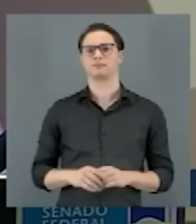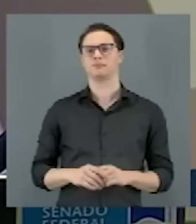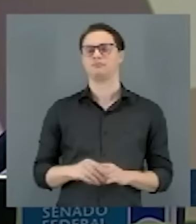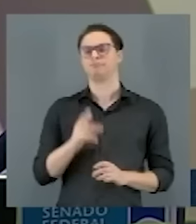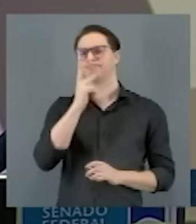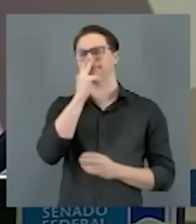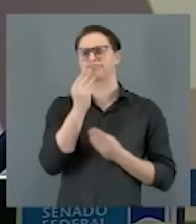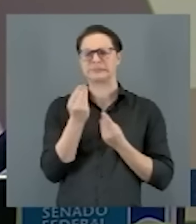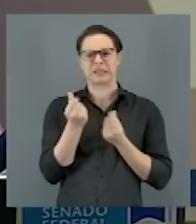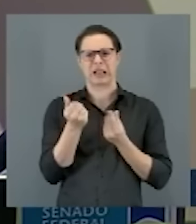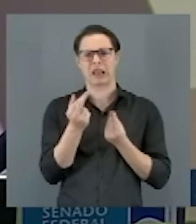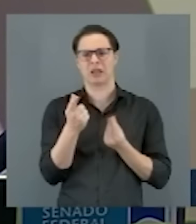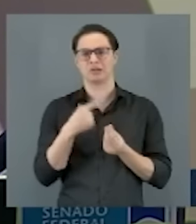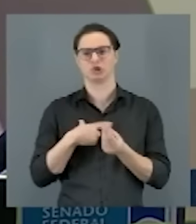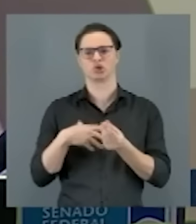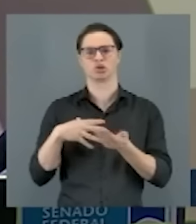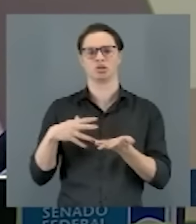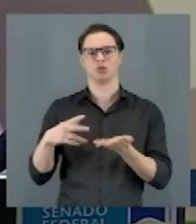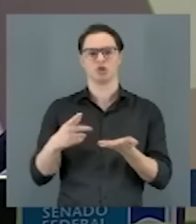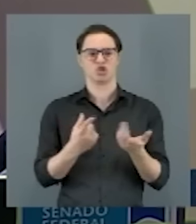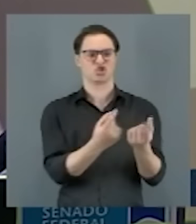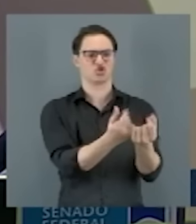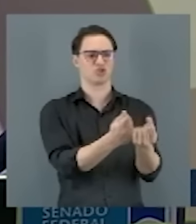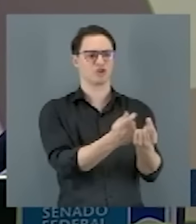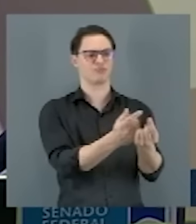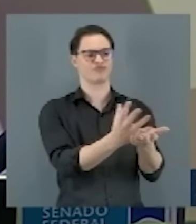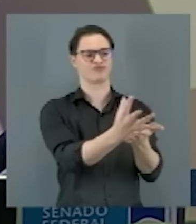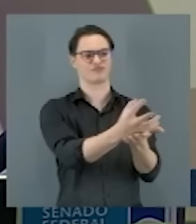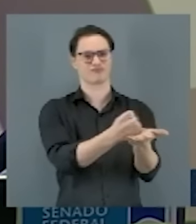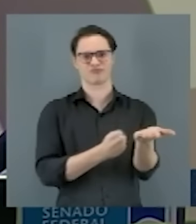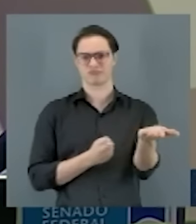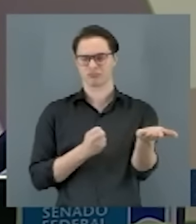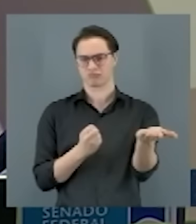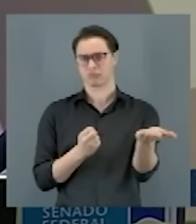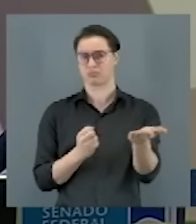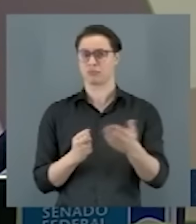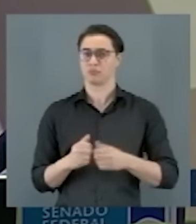de sequestro de valores. Então, não dá. Eu,